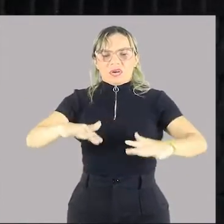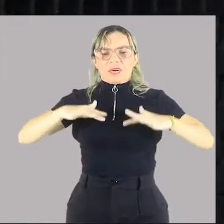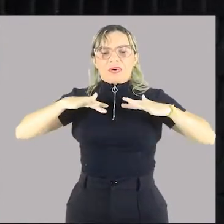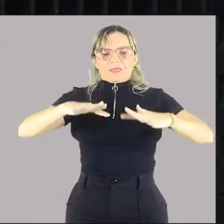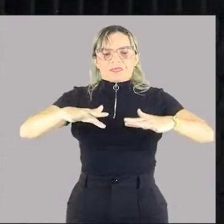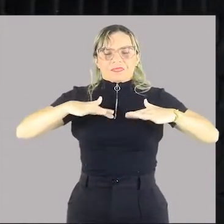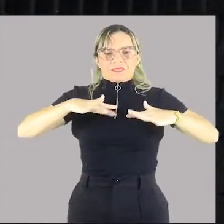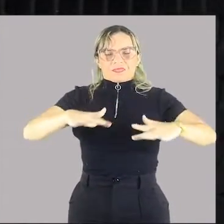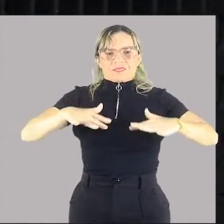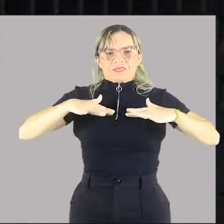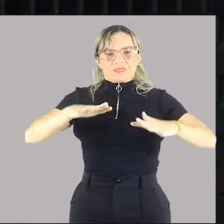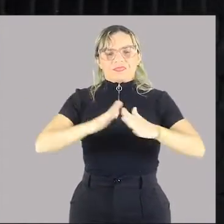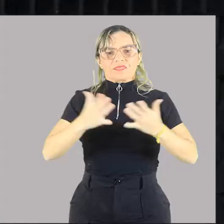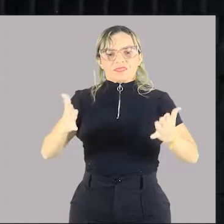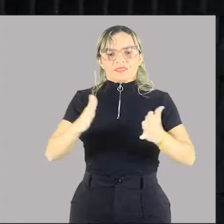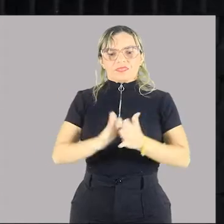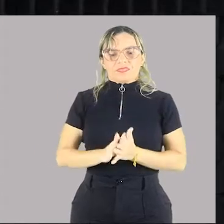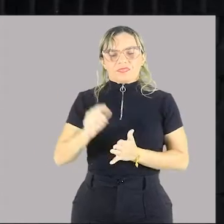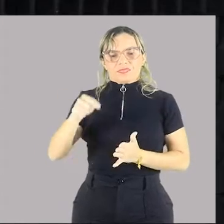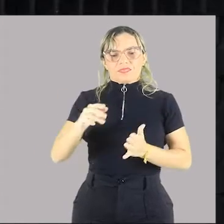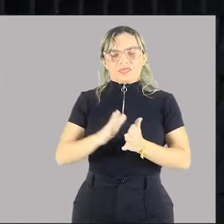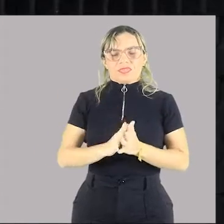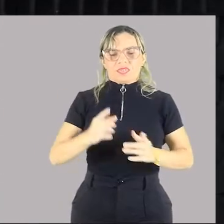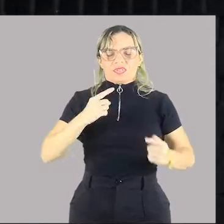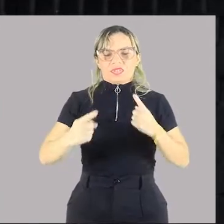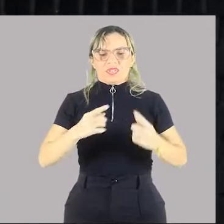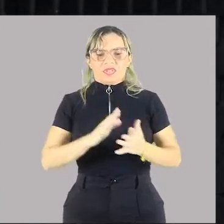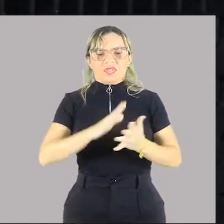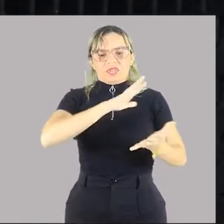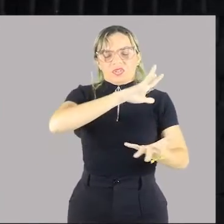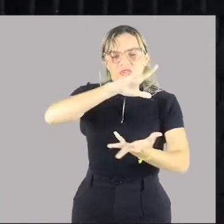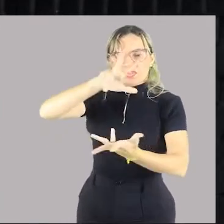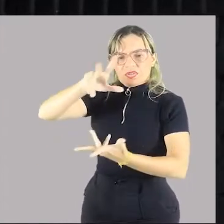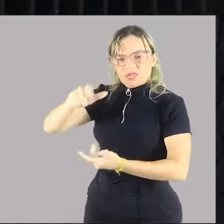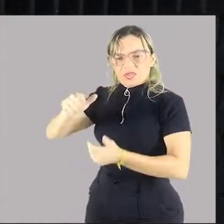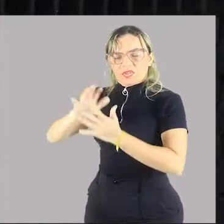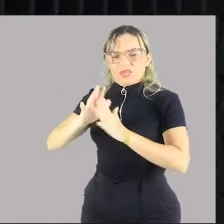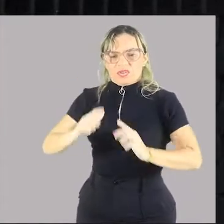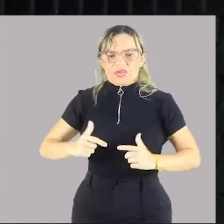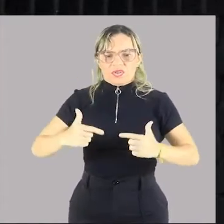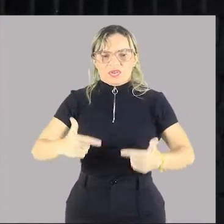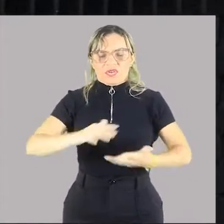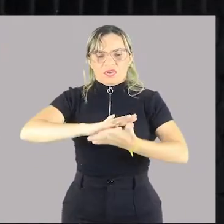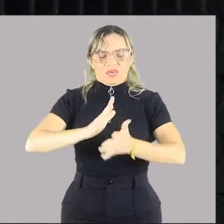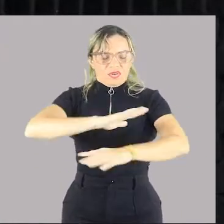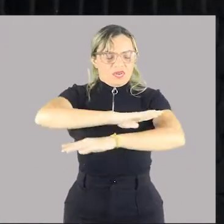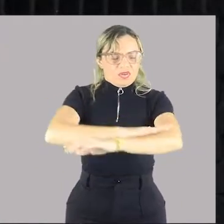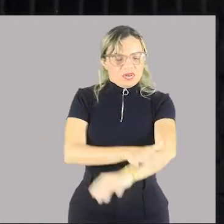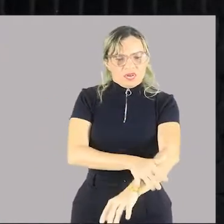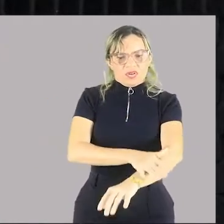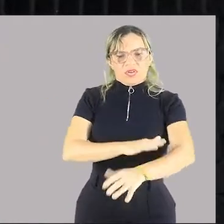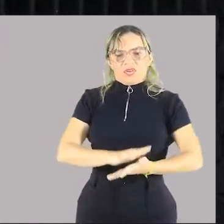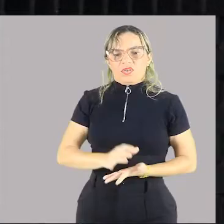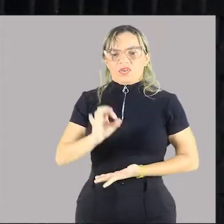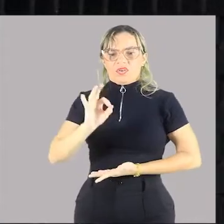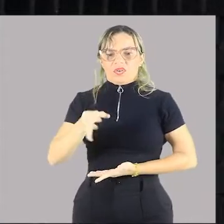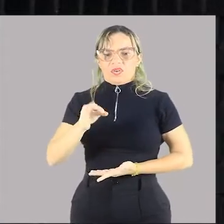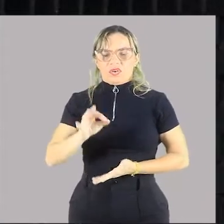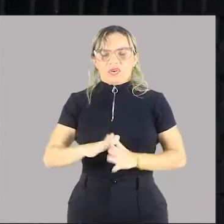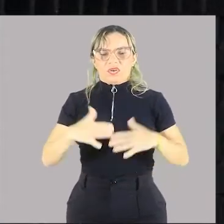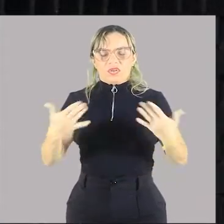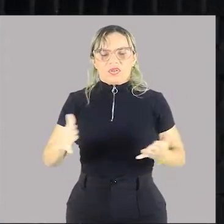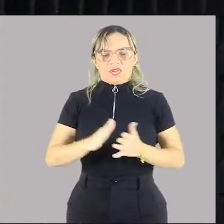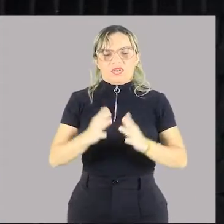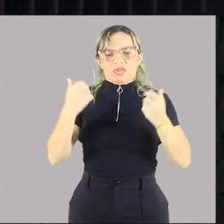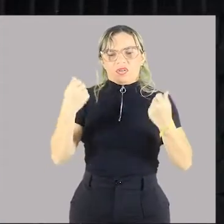questões que estão sendo trabalhadas a nível nacional. E ali combate também o preconceito racial. Certo?